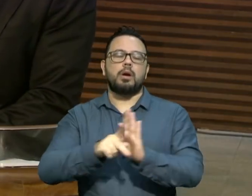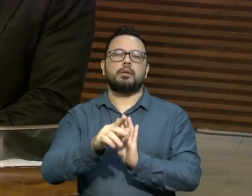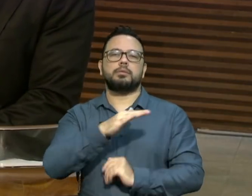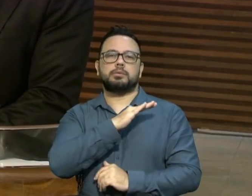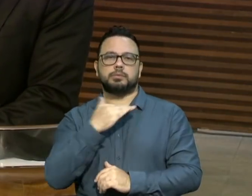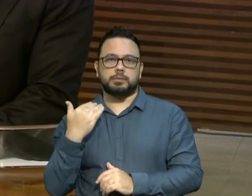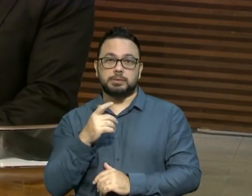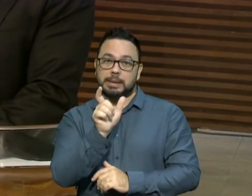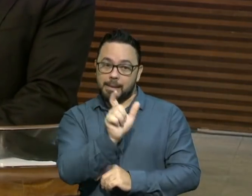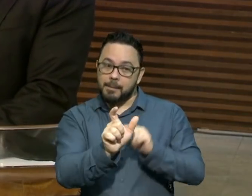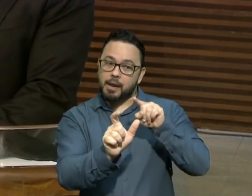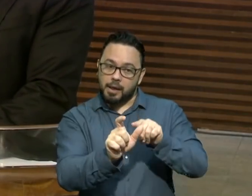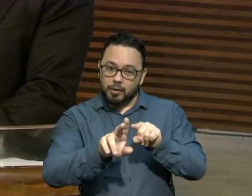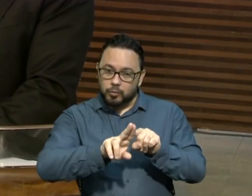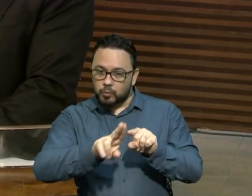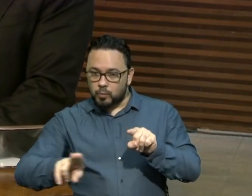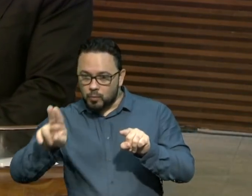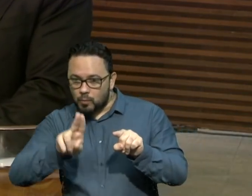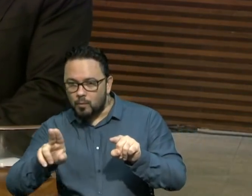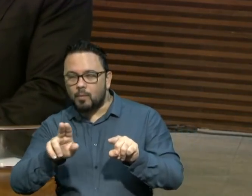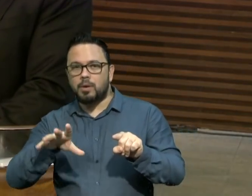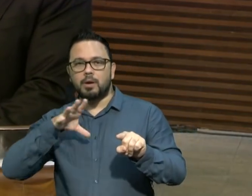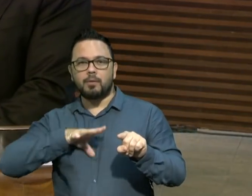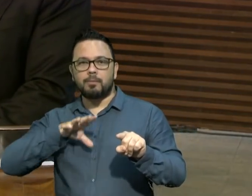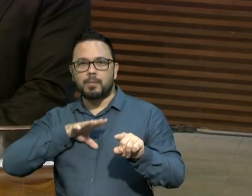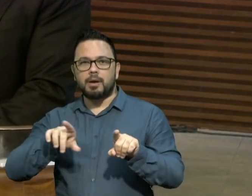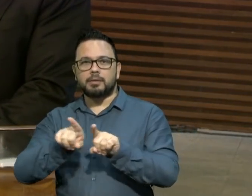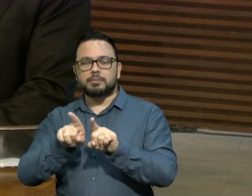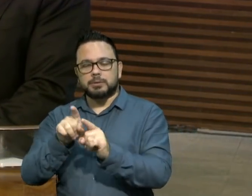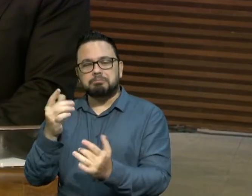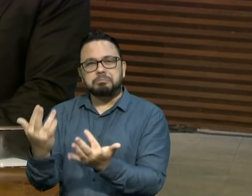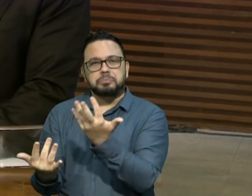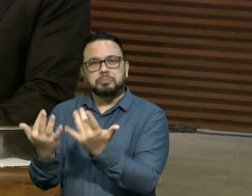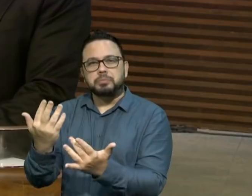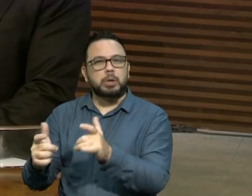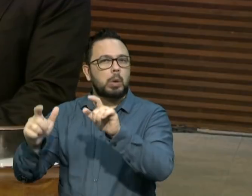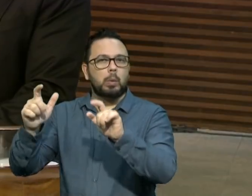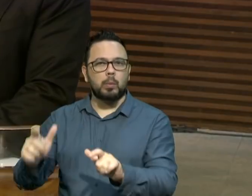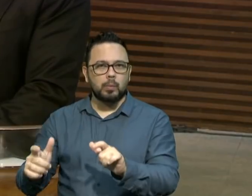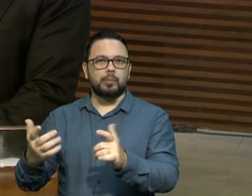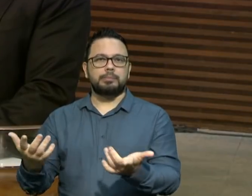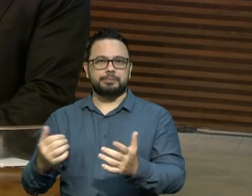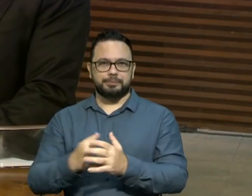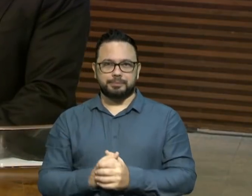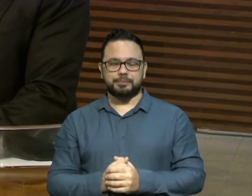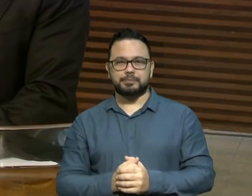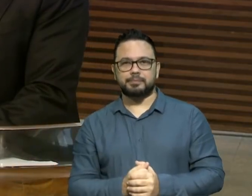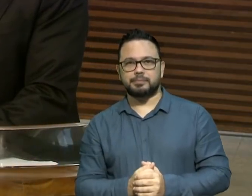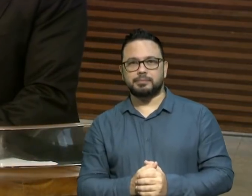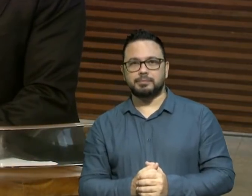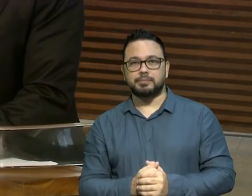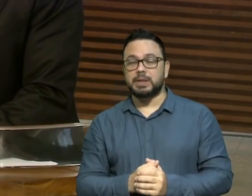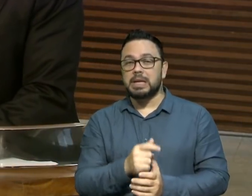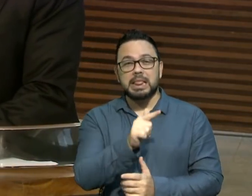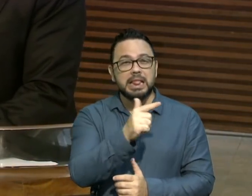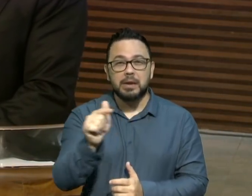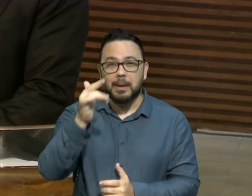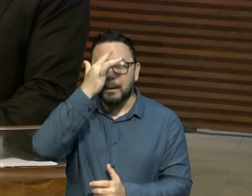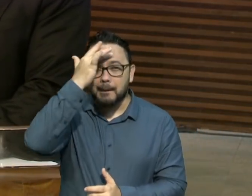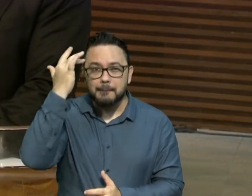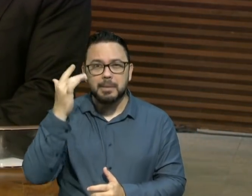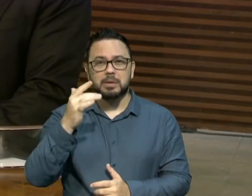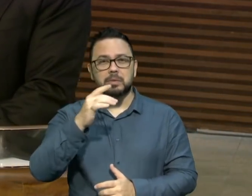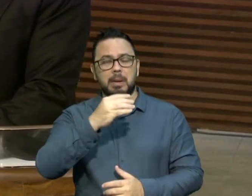inferno Oi querido irmão querido amigo não existe um lugar para o impenitente sofrer